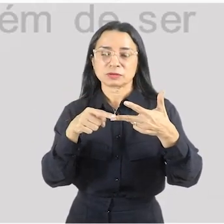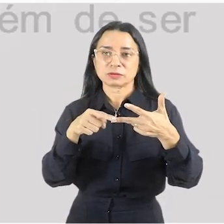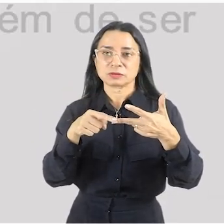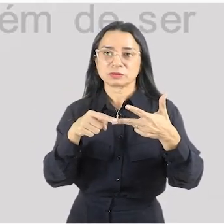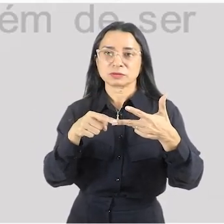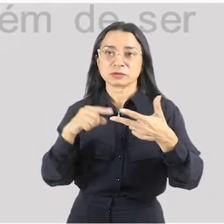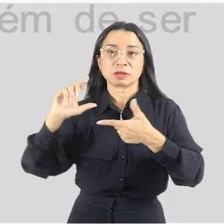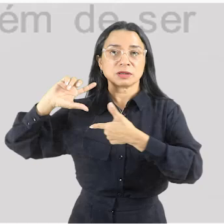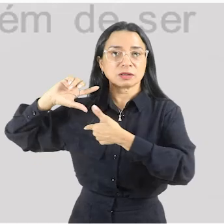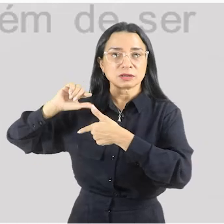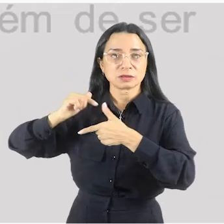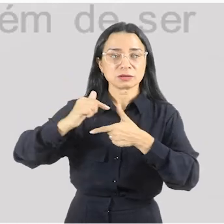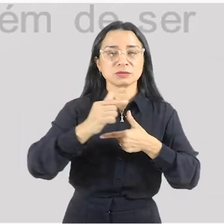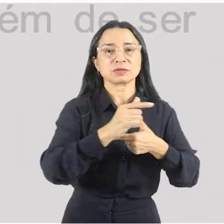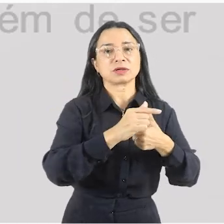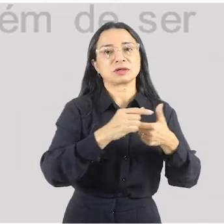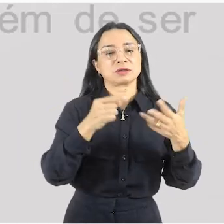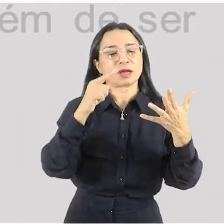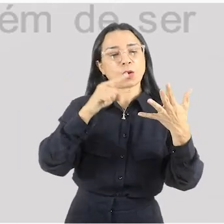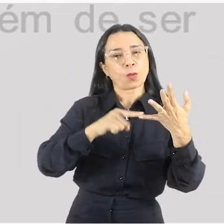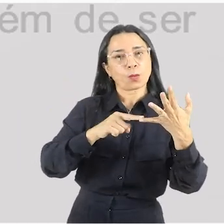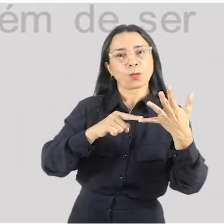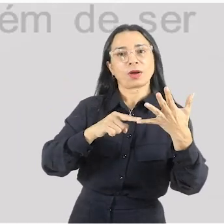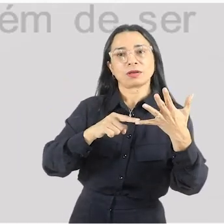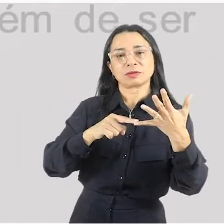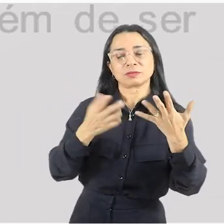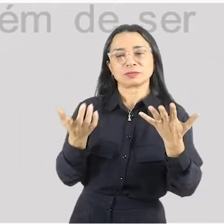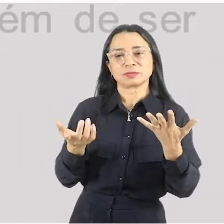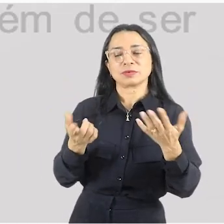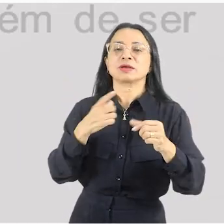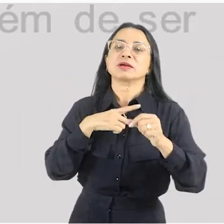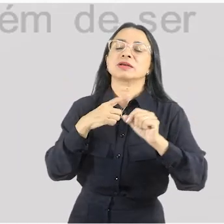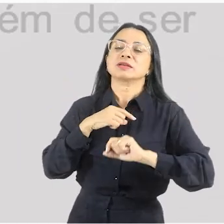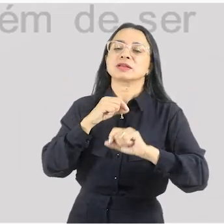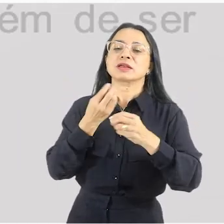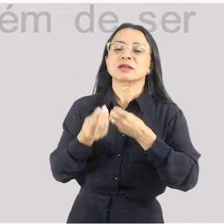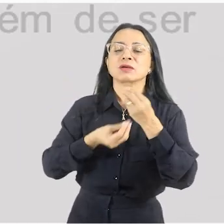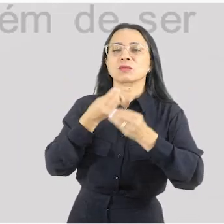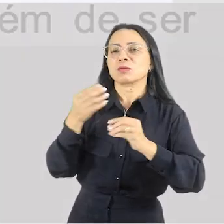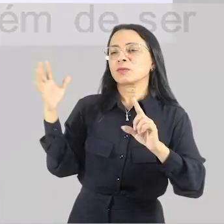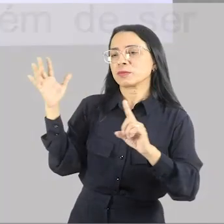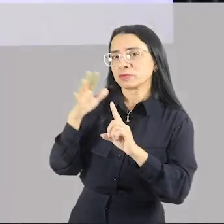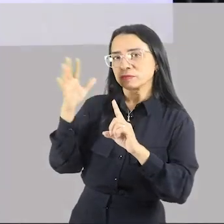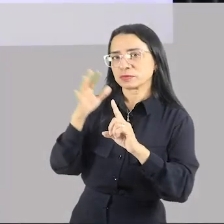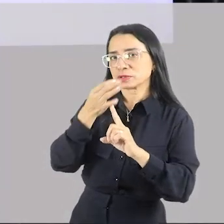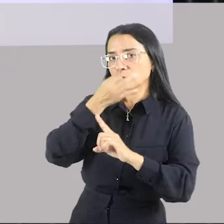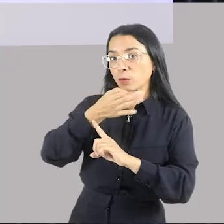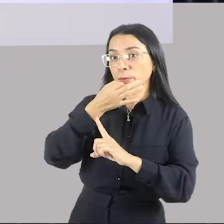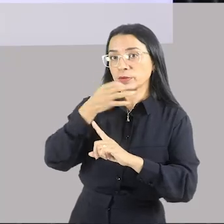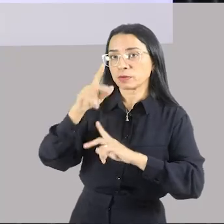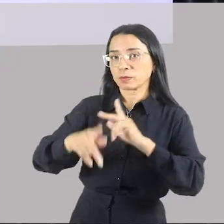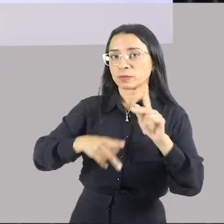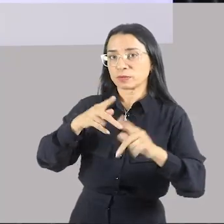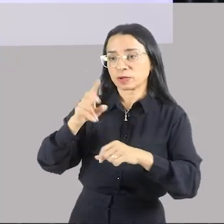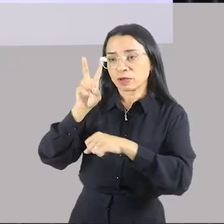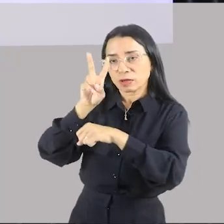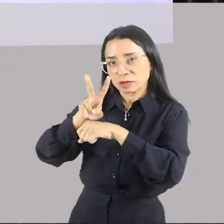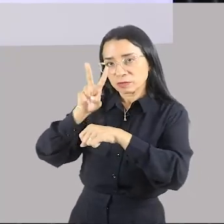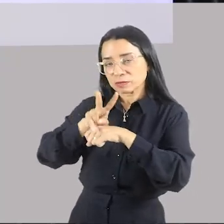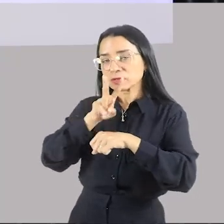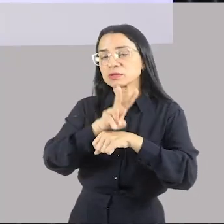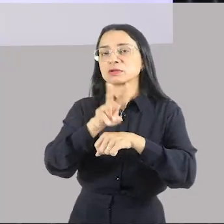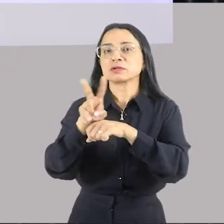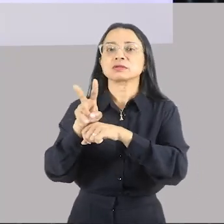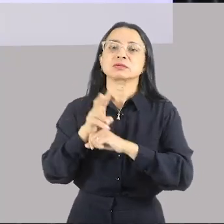pouco. A mídia tem uma capacidade muito grande de influenciar a opinião pública, né? E fiscalizar o poder